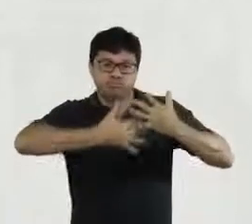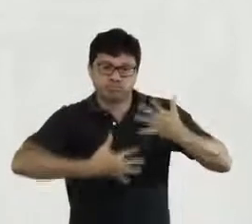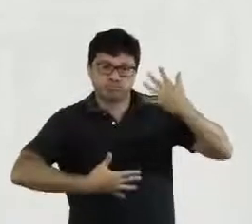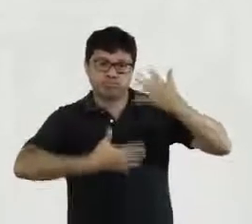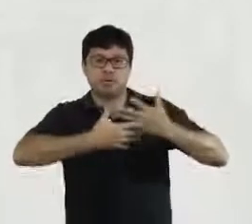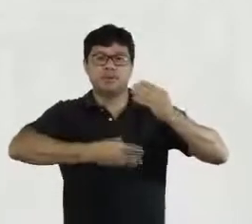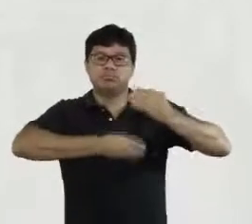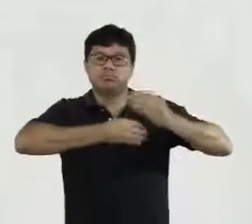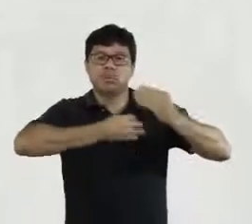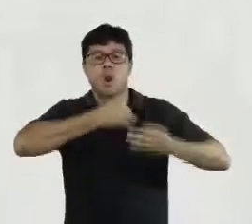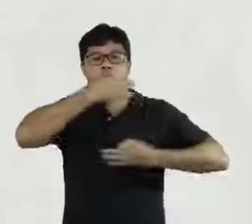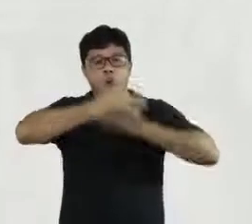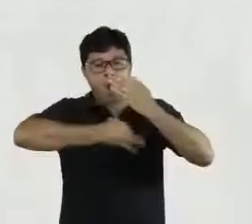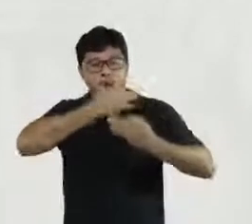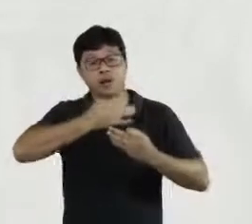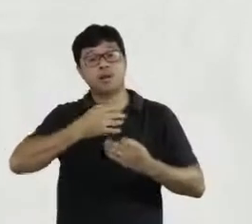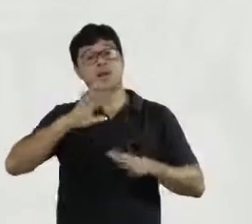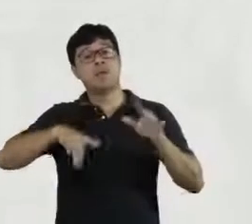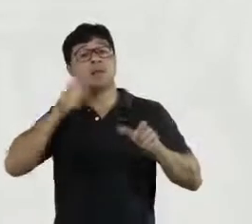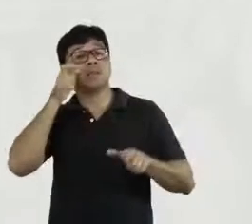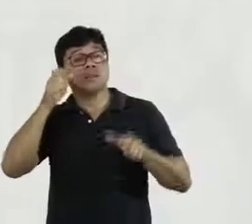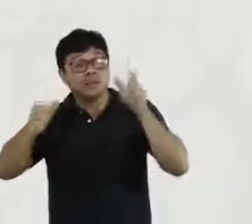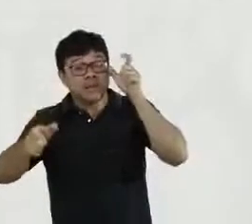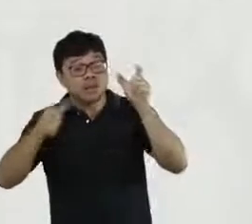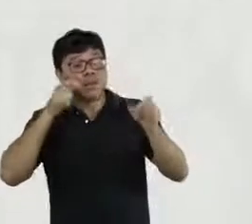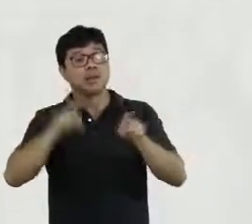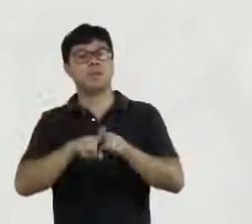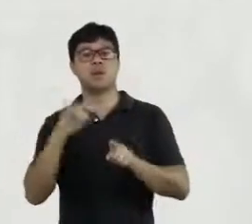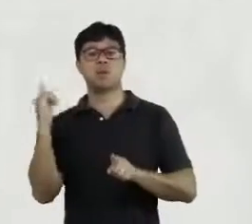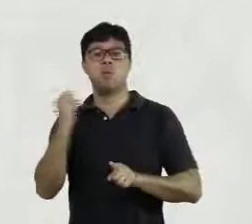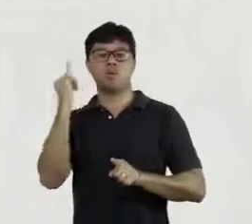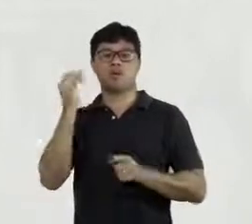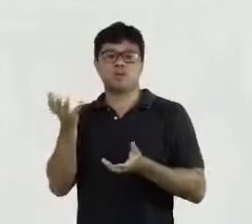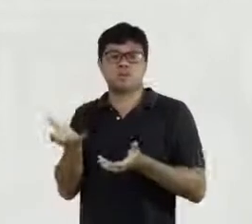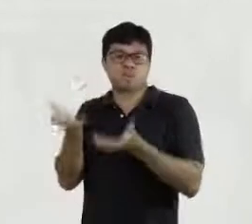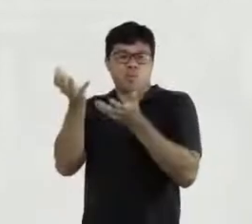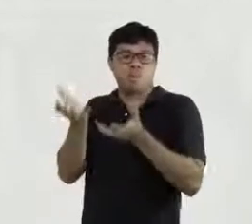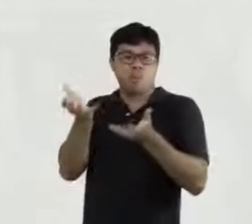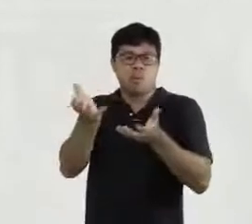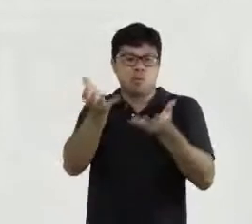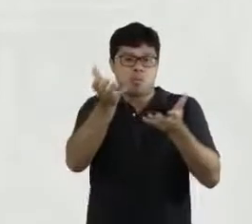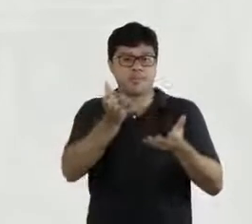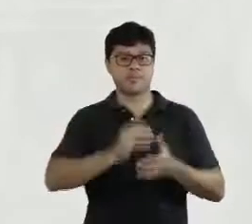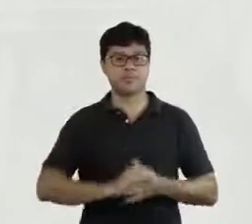nas características bibliográficas de interesse e de sua importância.